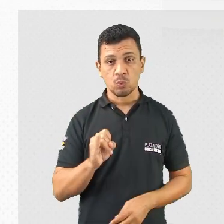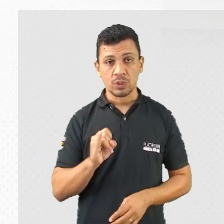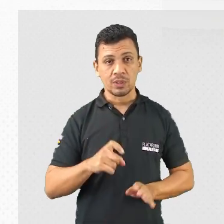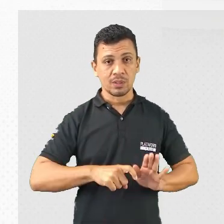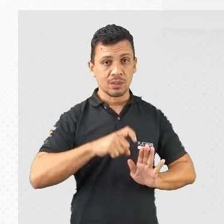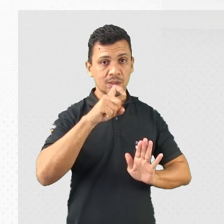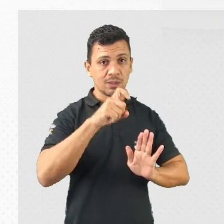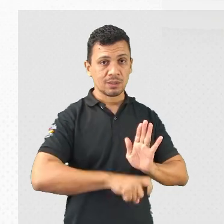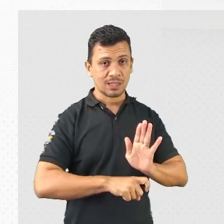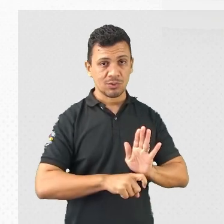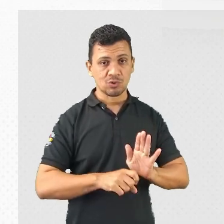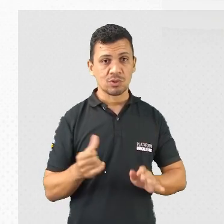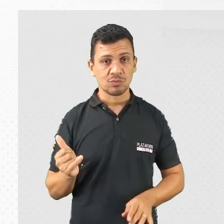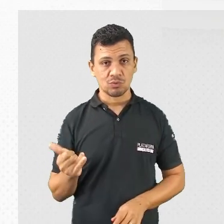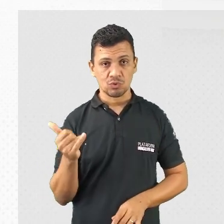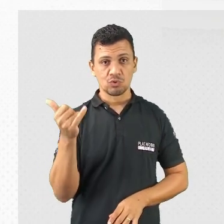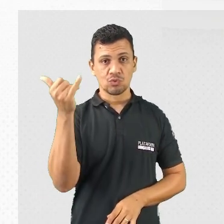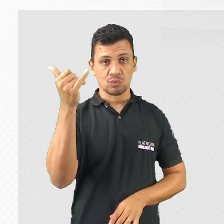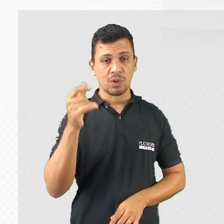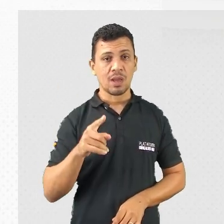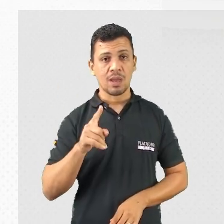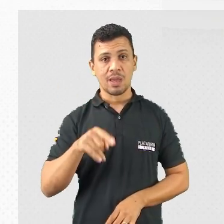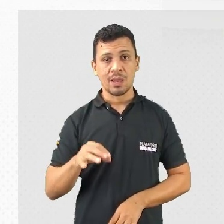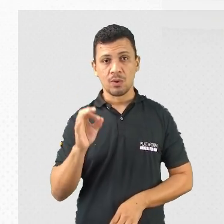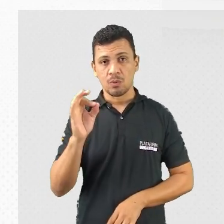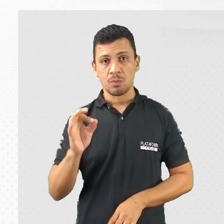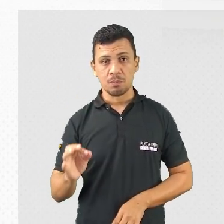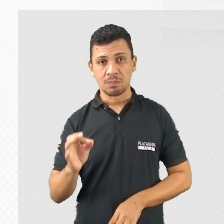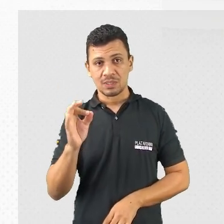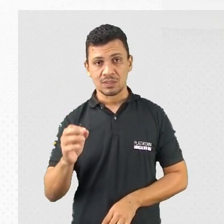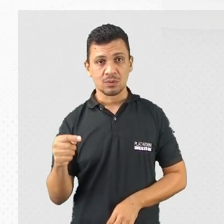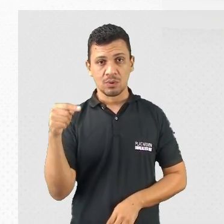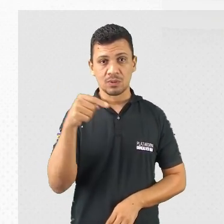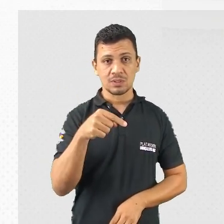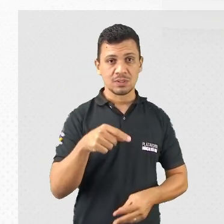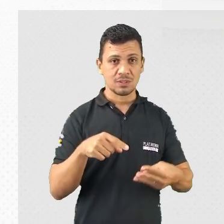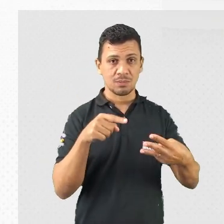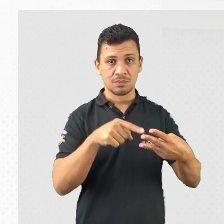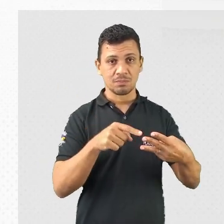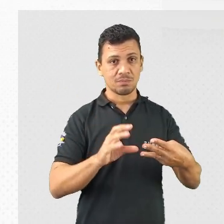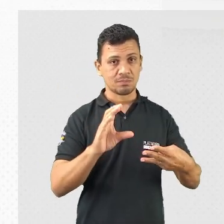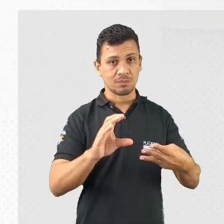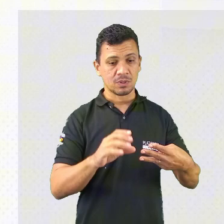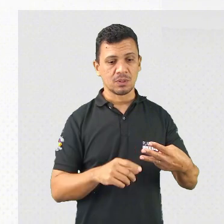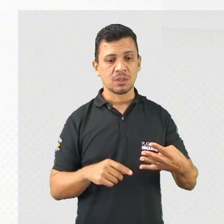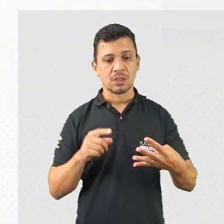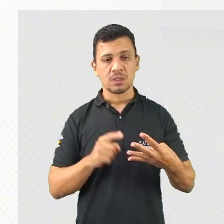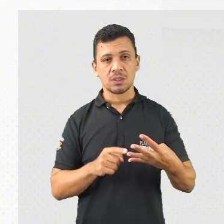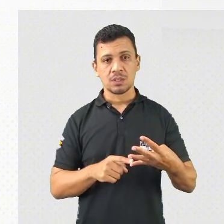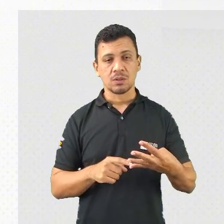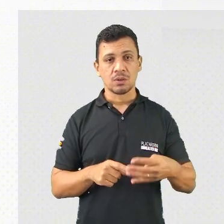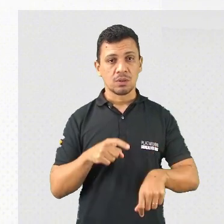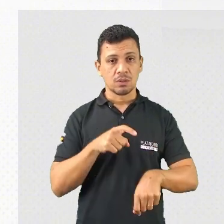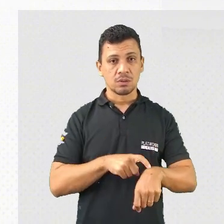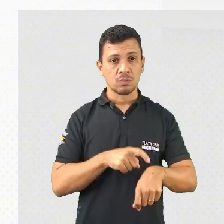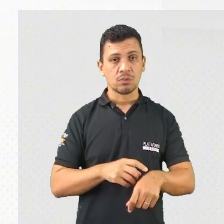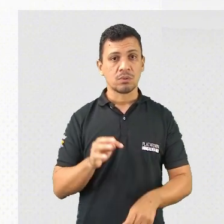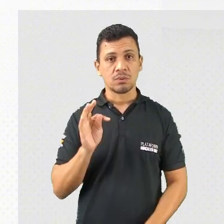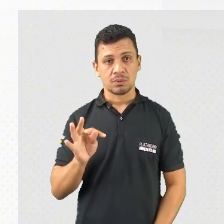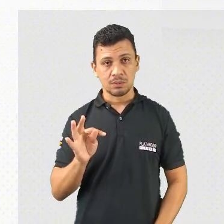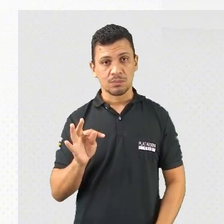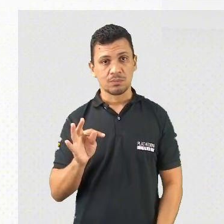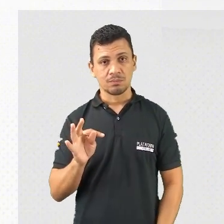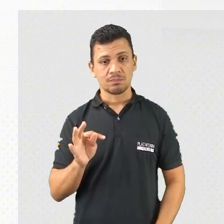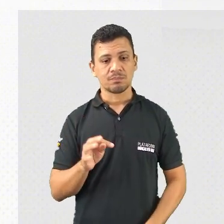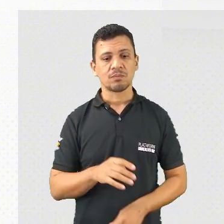o percentual que é aplicado em cima do capital, não é isso? E também o tempo de aplicação ou prazo,